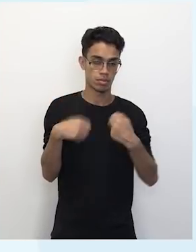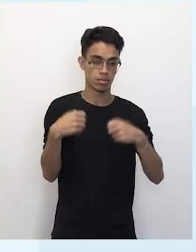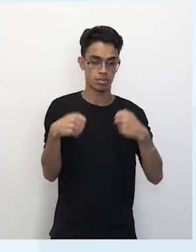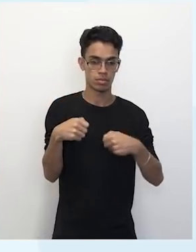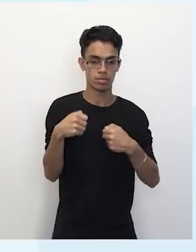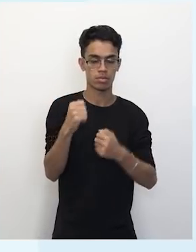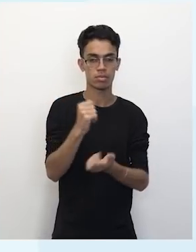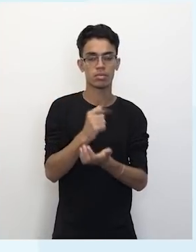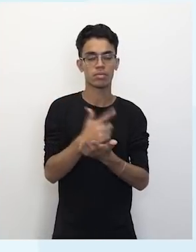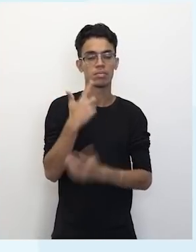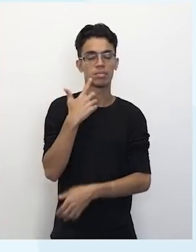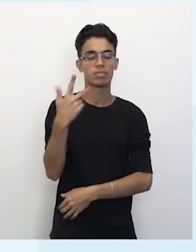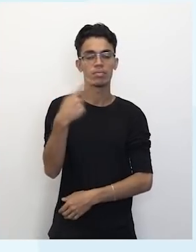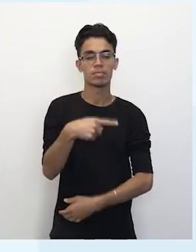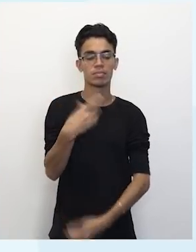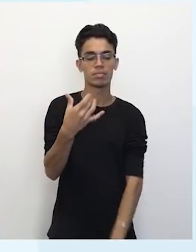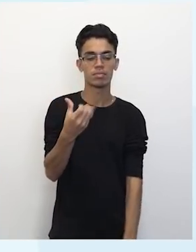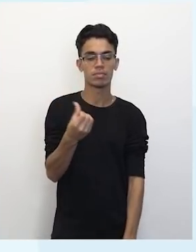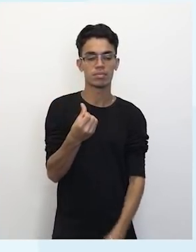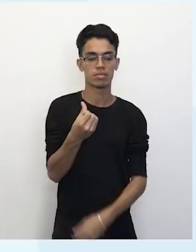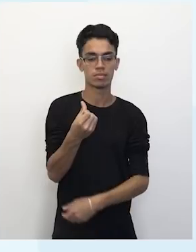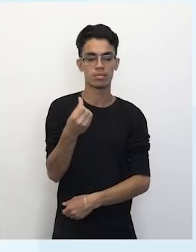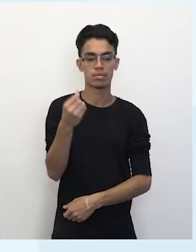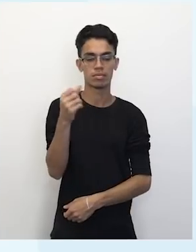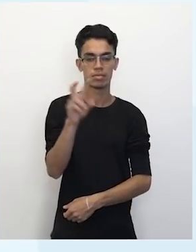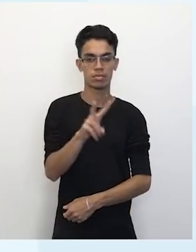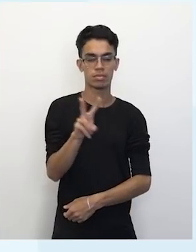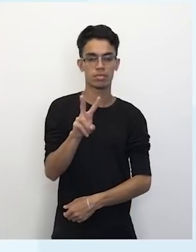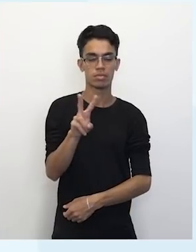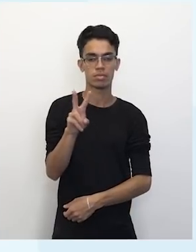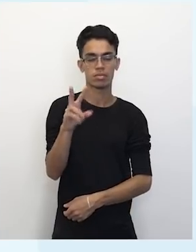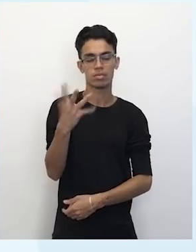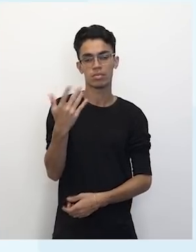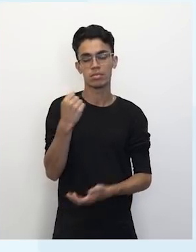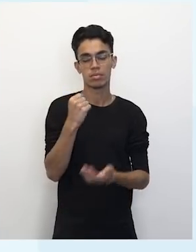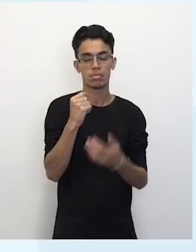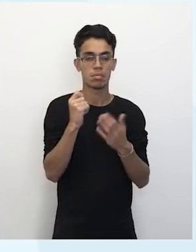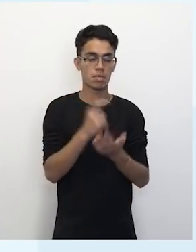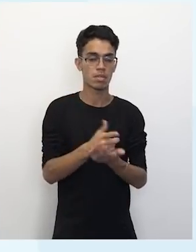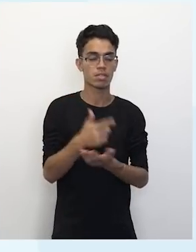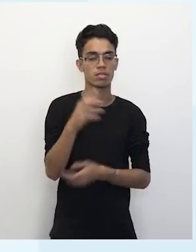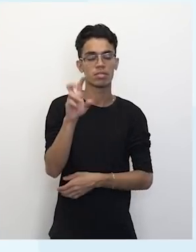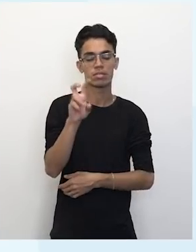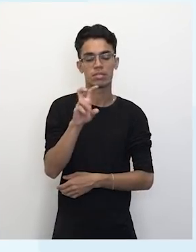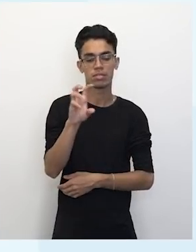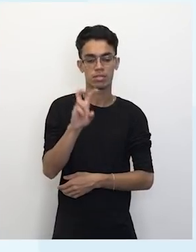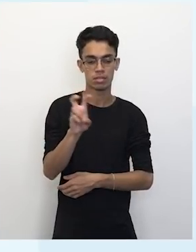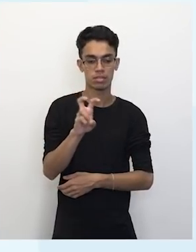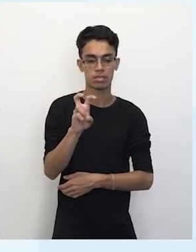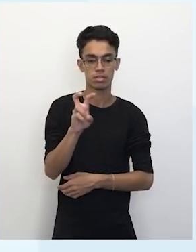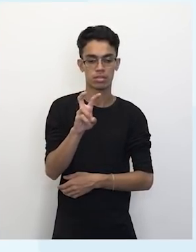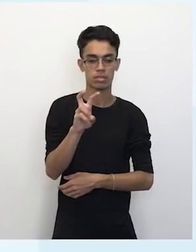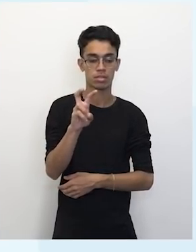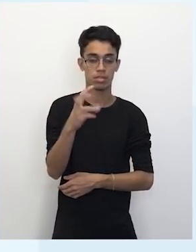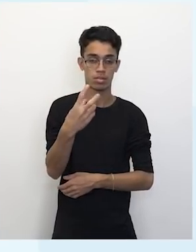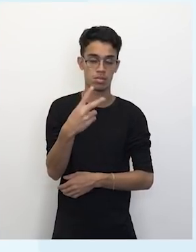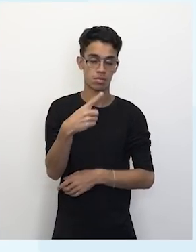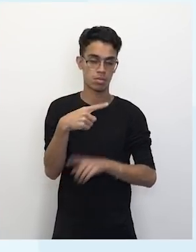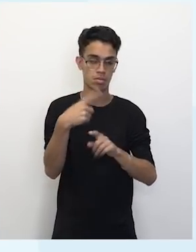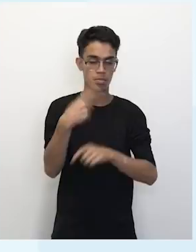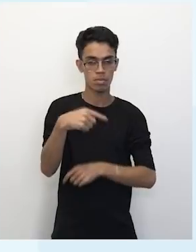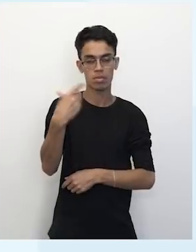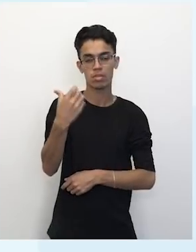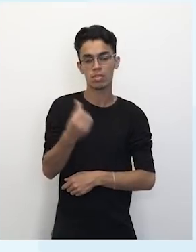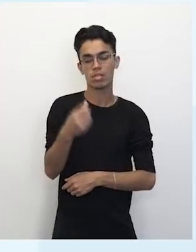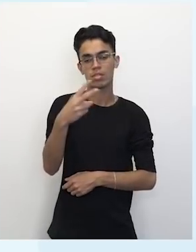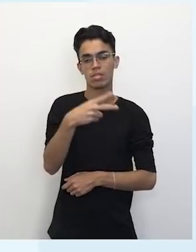Opa, esqueci do menos 6. Você fica devendo V. Você deve 5 e deve 6, você deve 11. Não acaba aí,